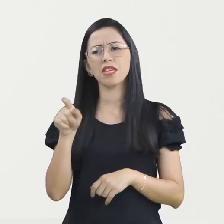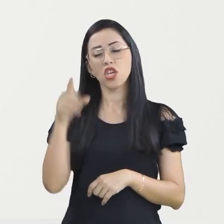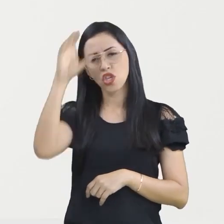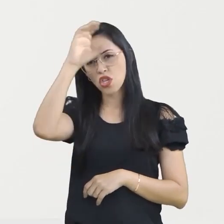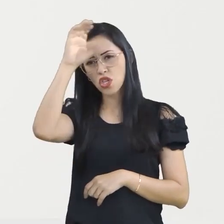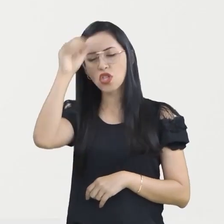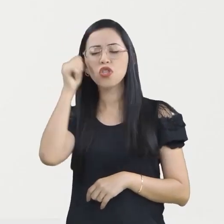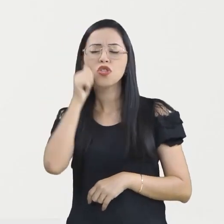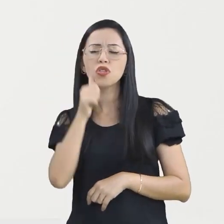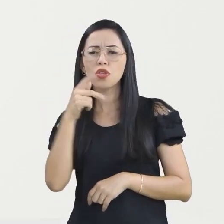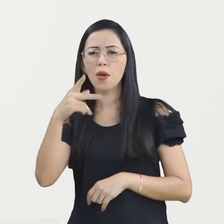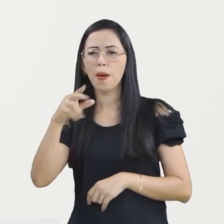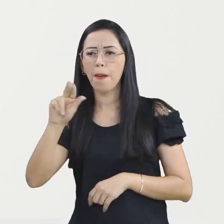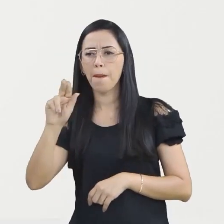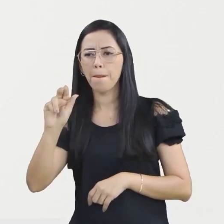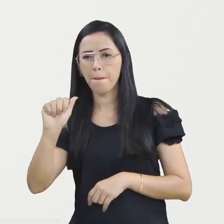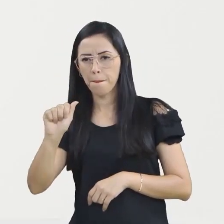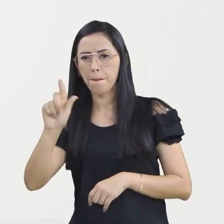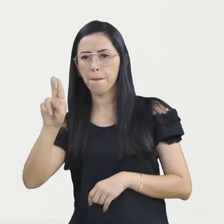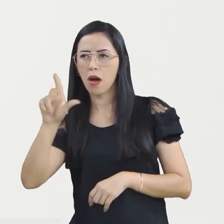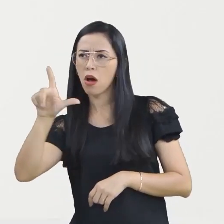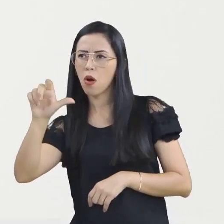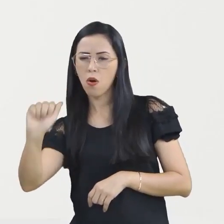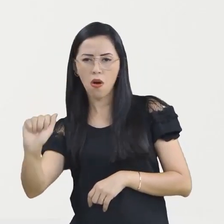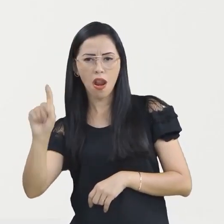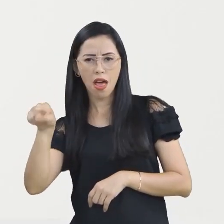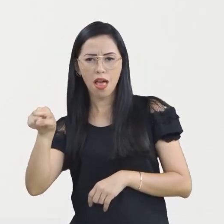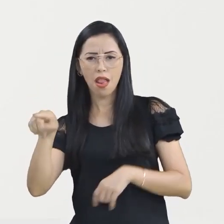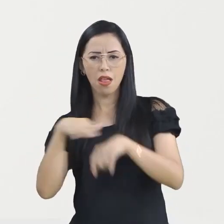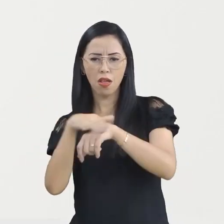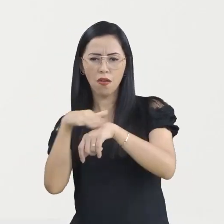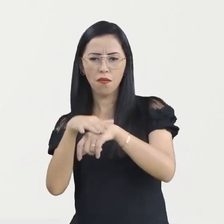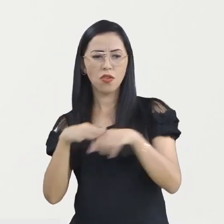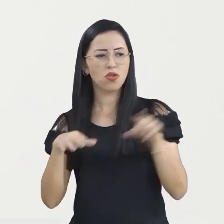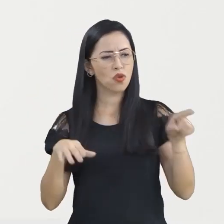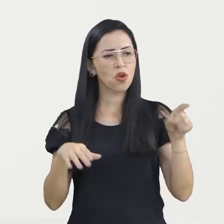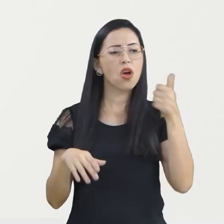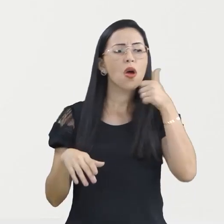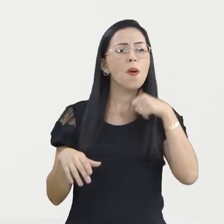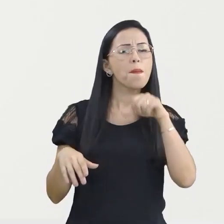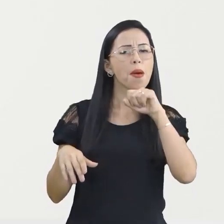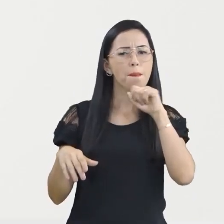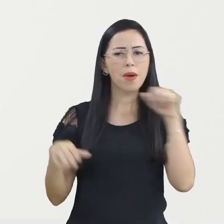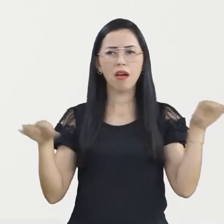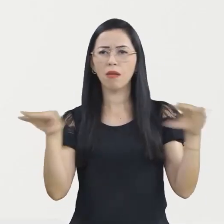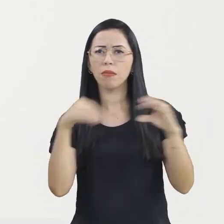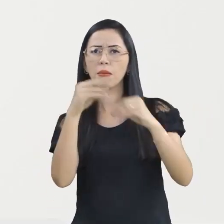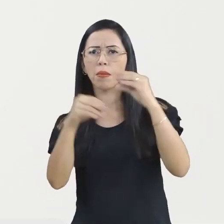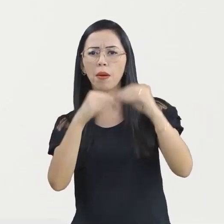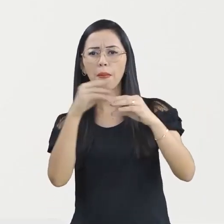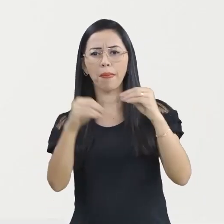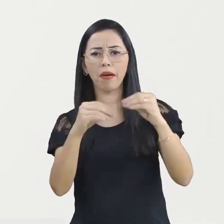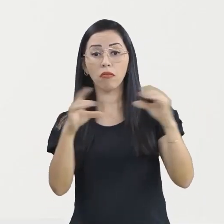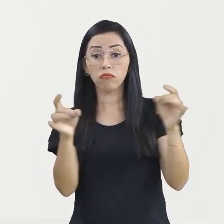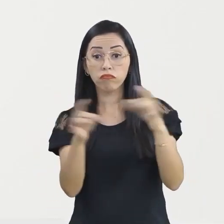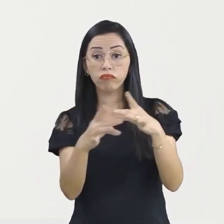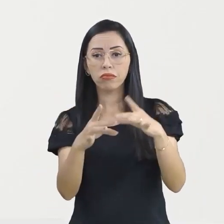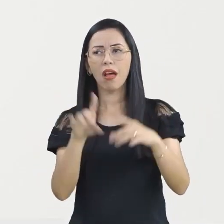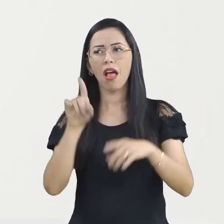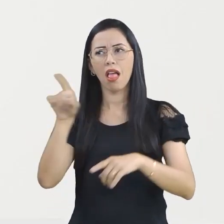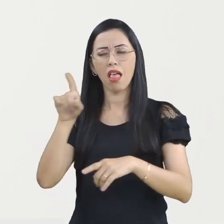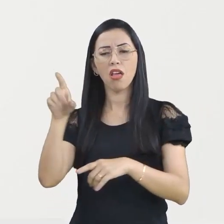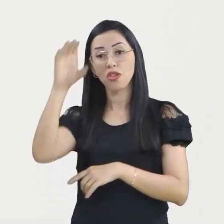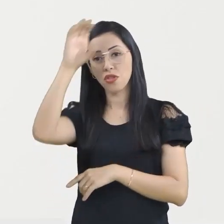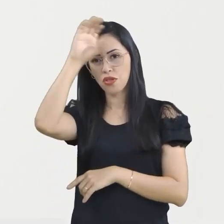ter conversado muito sobre a minha vida na escola, pois a tia Paula me chamou para uma conversinha